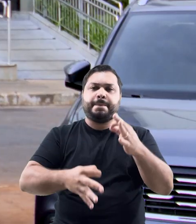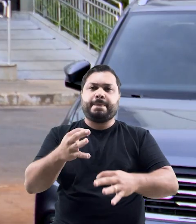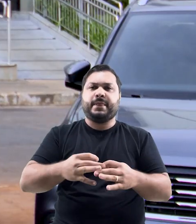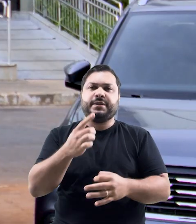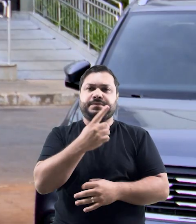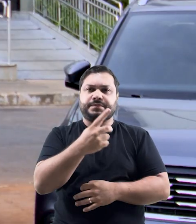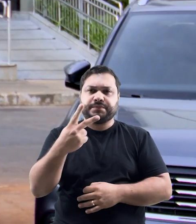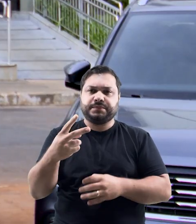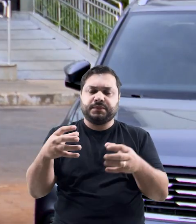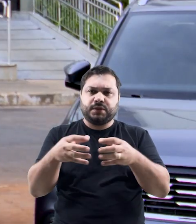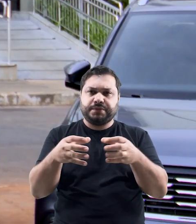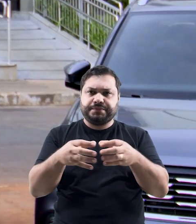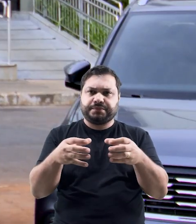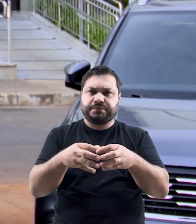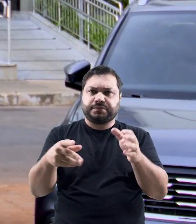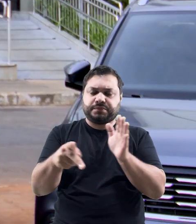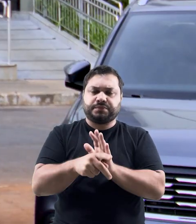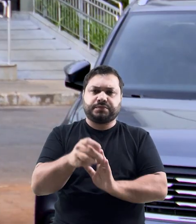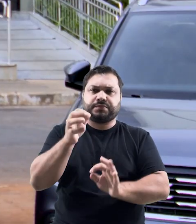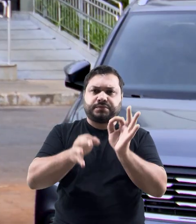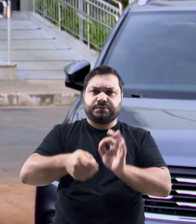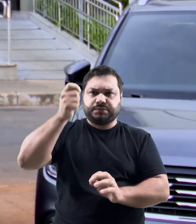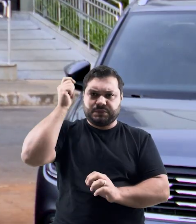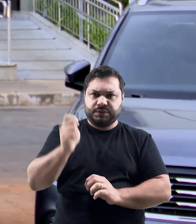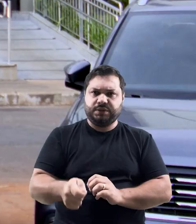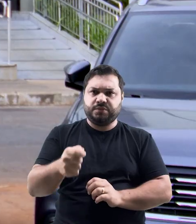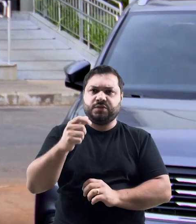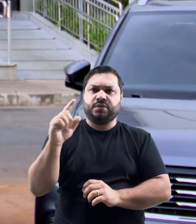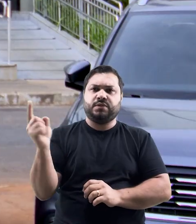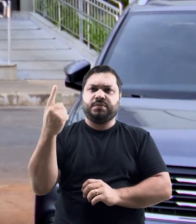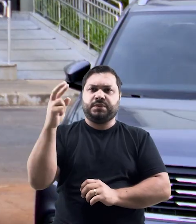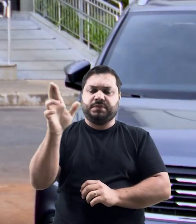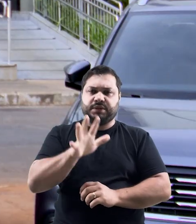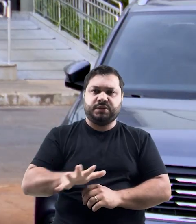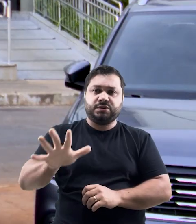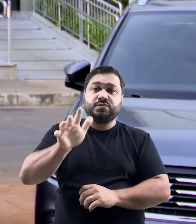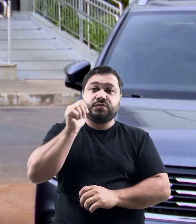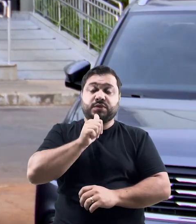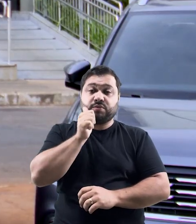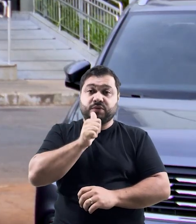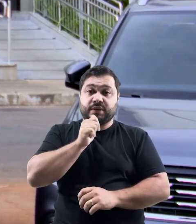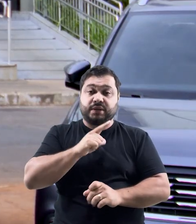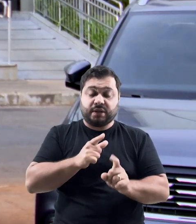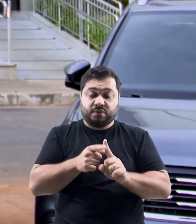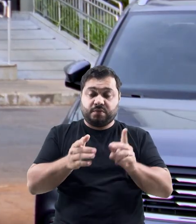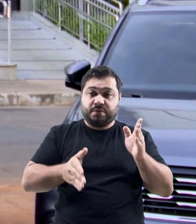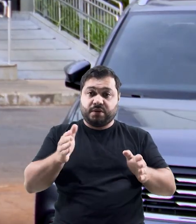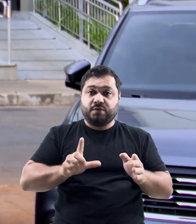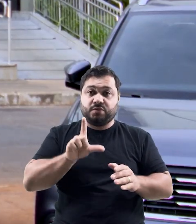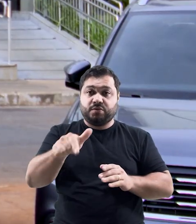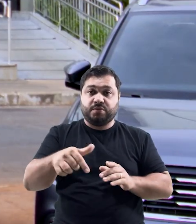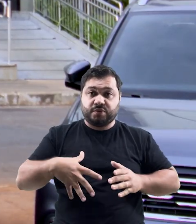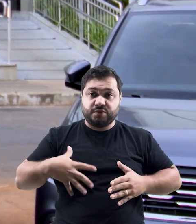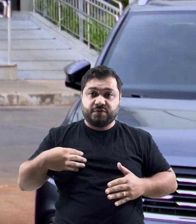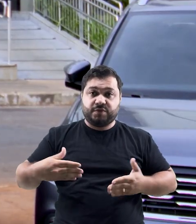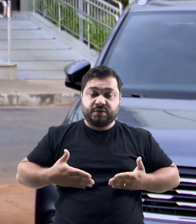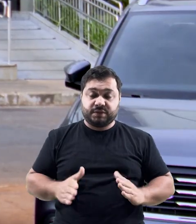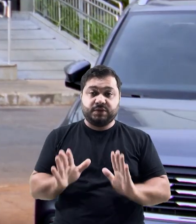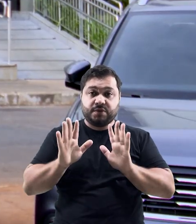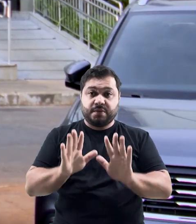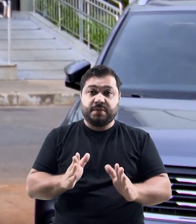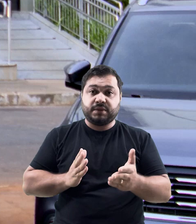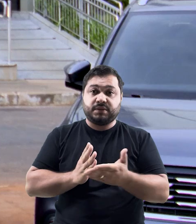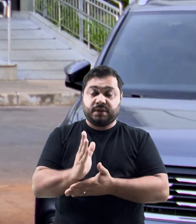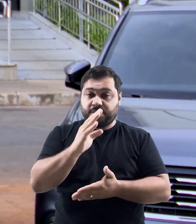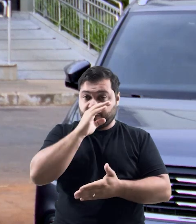pela 12ª turma do Tribunal Regional Federal da Primeira Região. Uma mulher que estava no período de pós-parto, mas havia